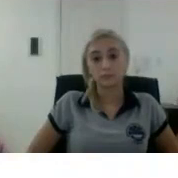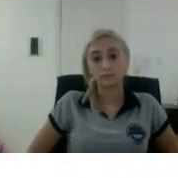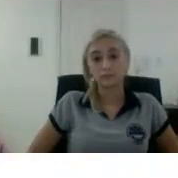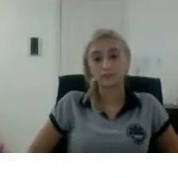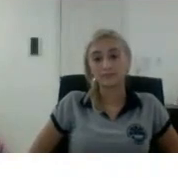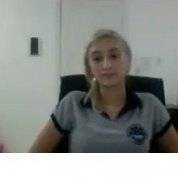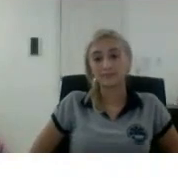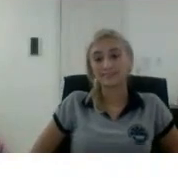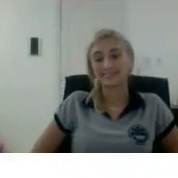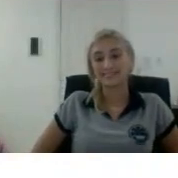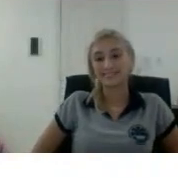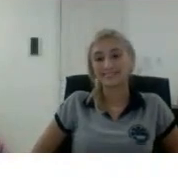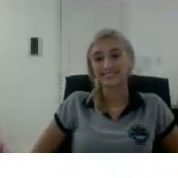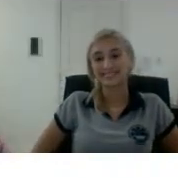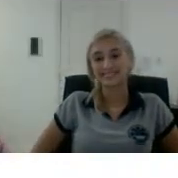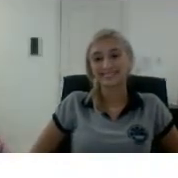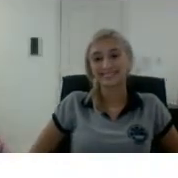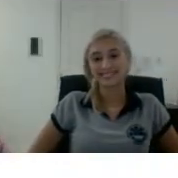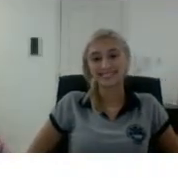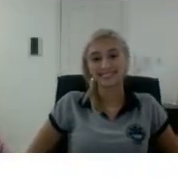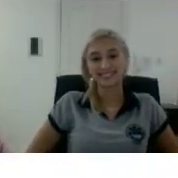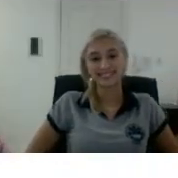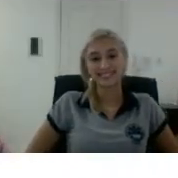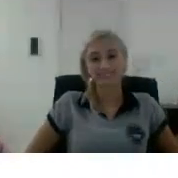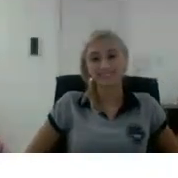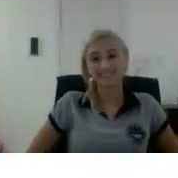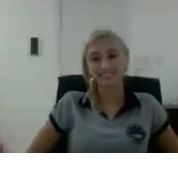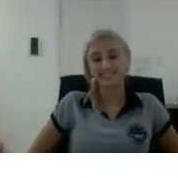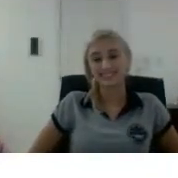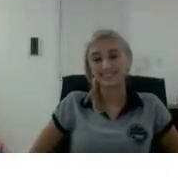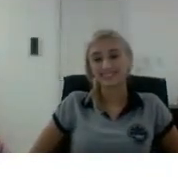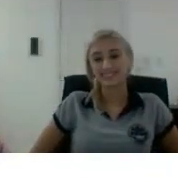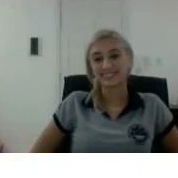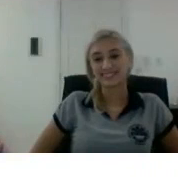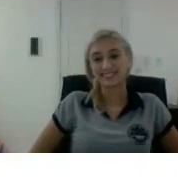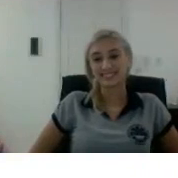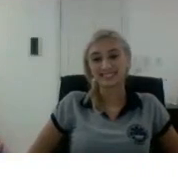que movimenta também esses mundos todos. E